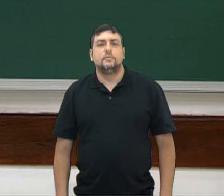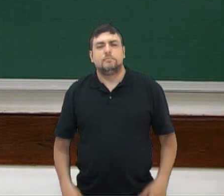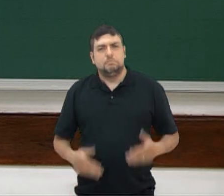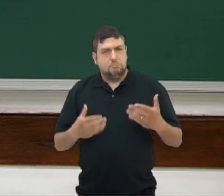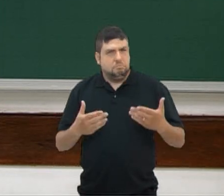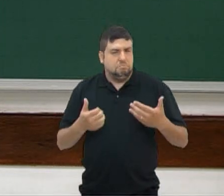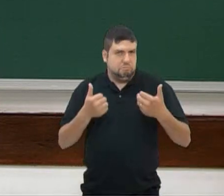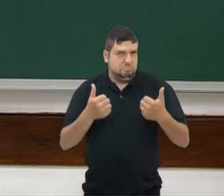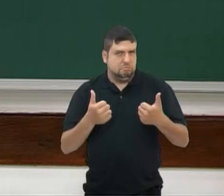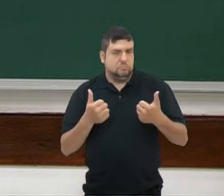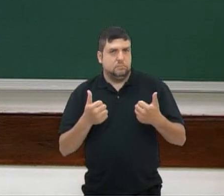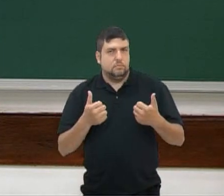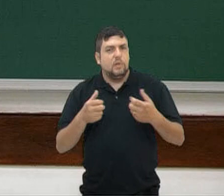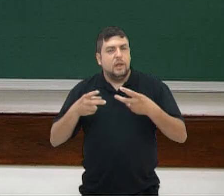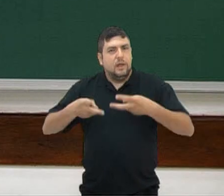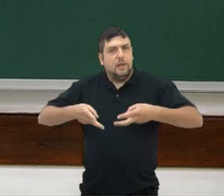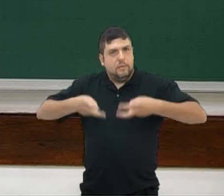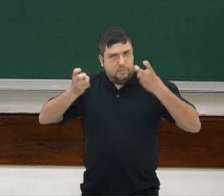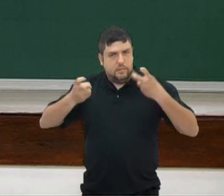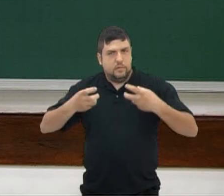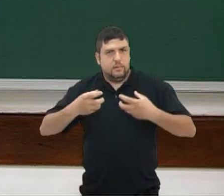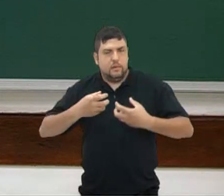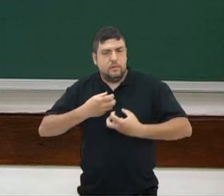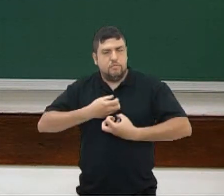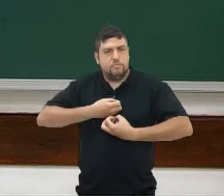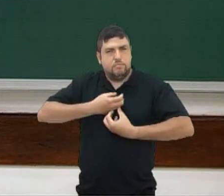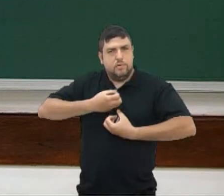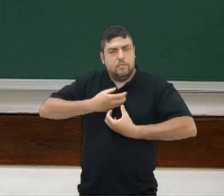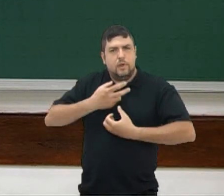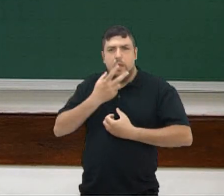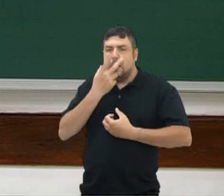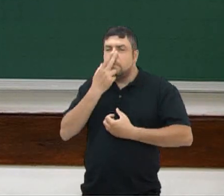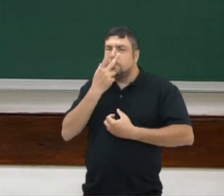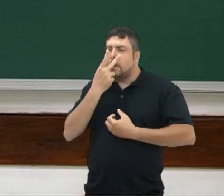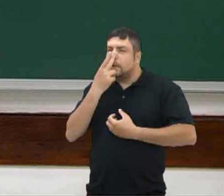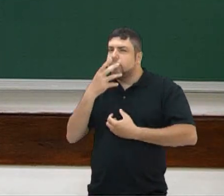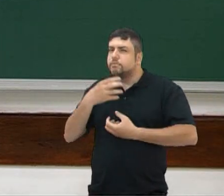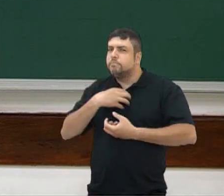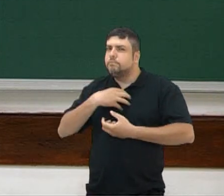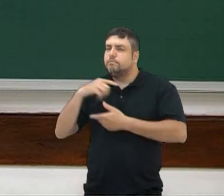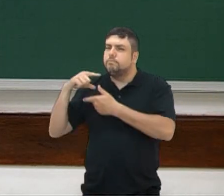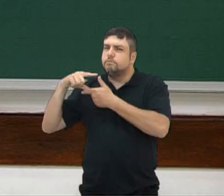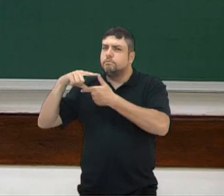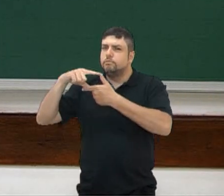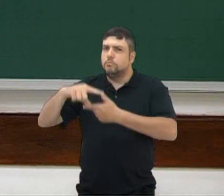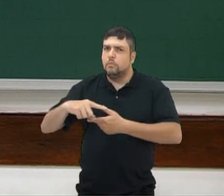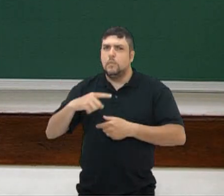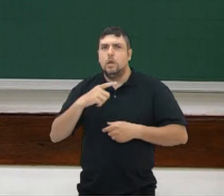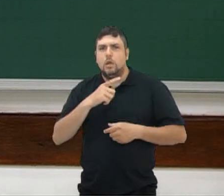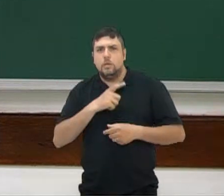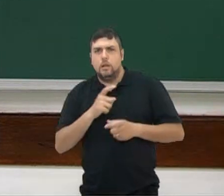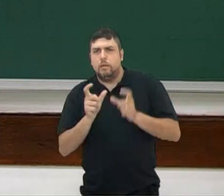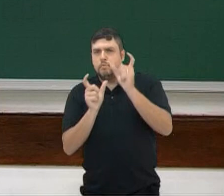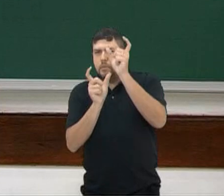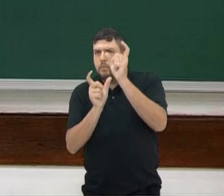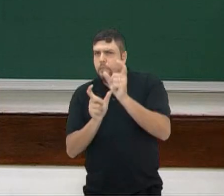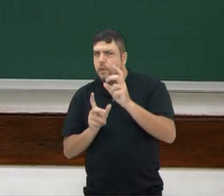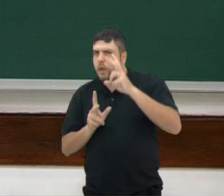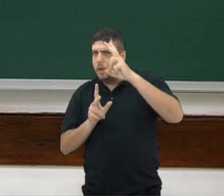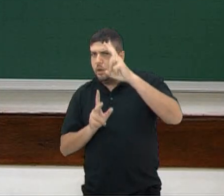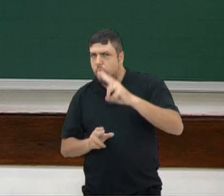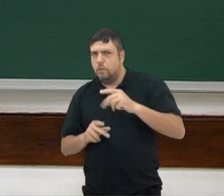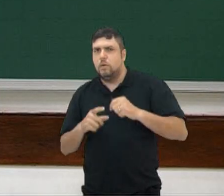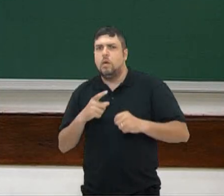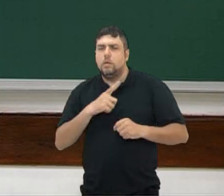Bom, tranquilo, né? Vocês viram que aqui ele já se assemelha mais àquela poesia tradicional que nós conhecemos, tem rima, ele já está mais um pouco